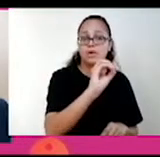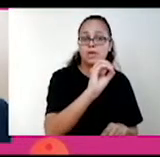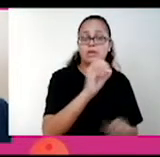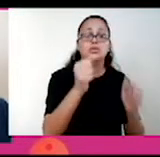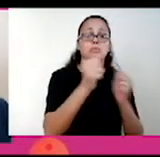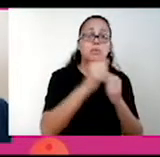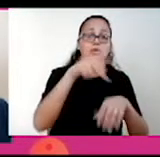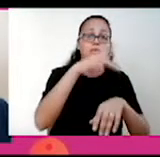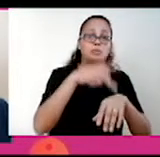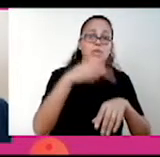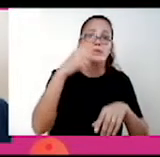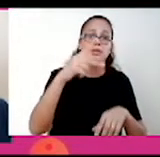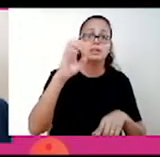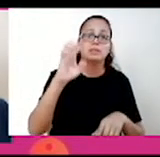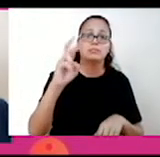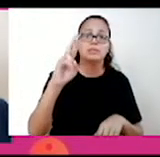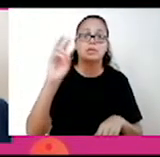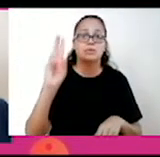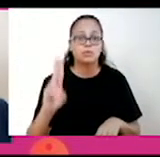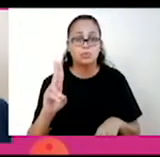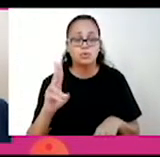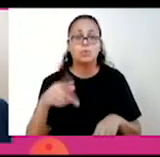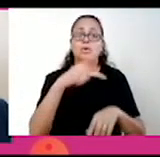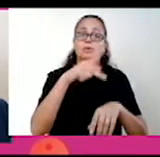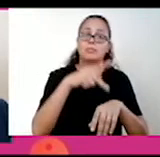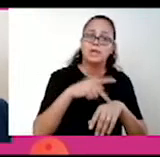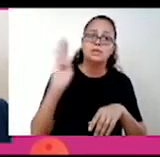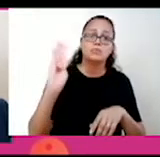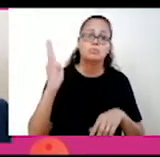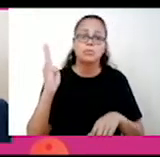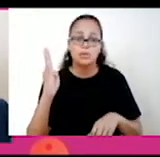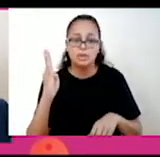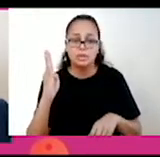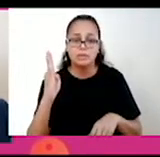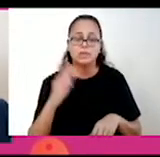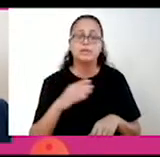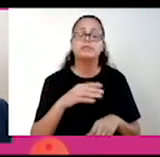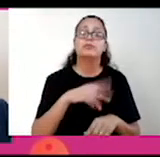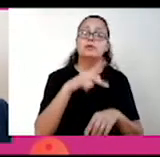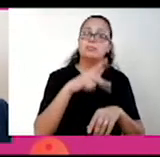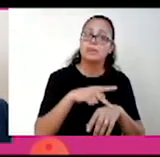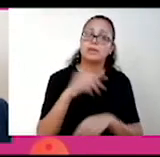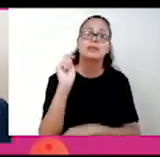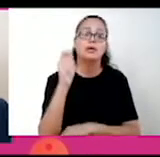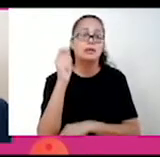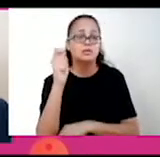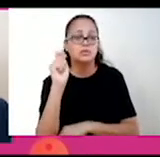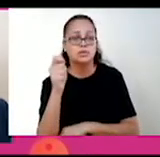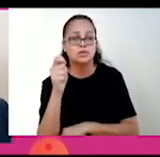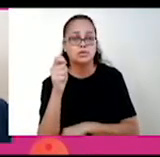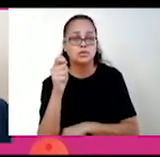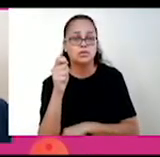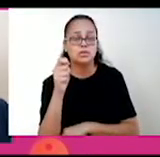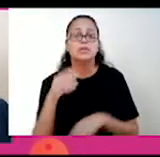Peru, pegando até mesmo uma parte da Bolívia, do Chile, né? Uma parte aqui da Argentina também, né? Olha só, há